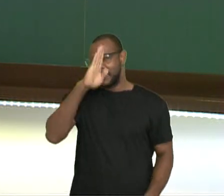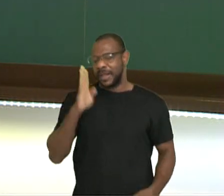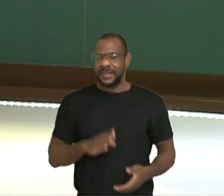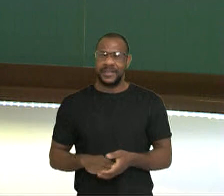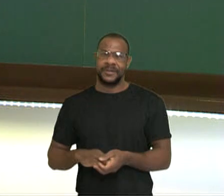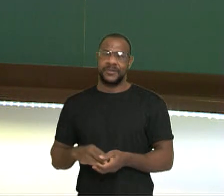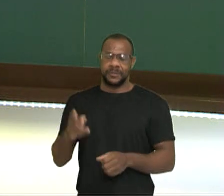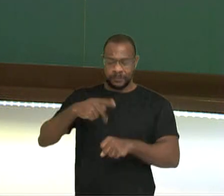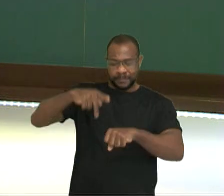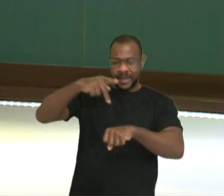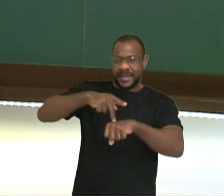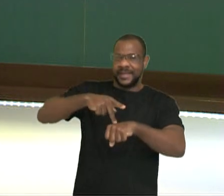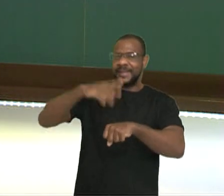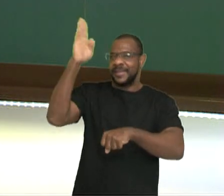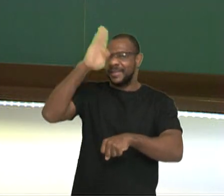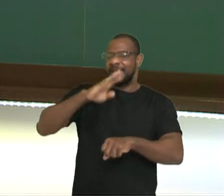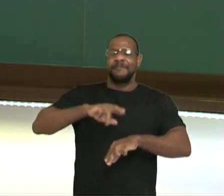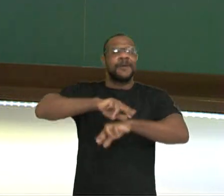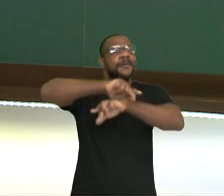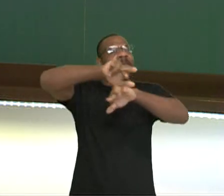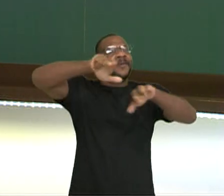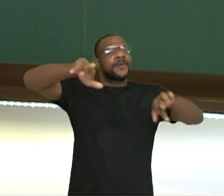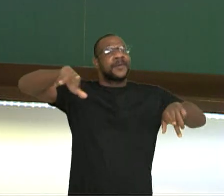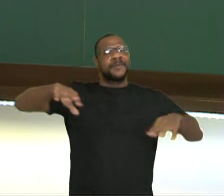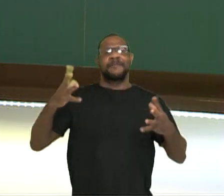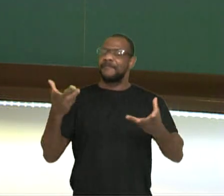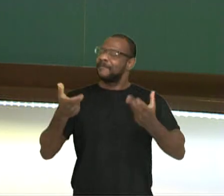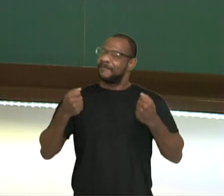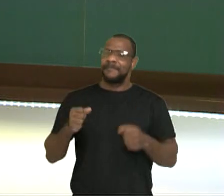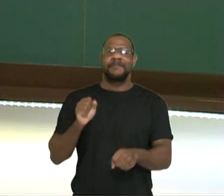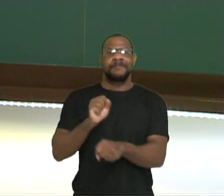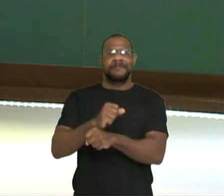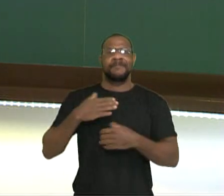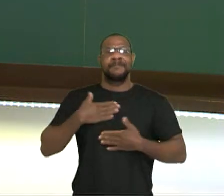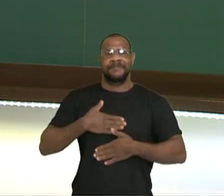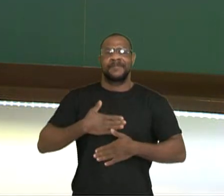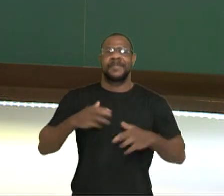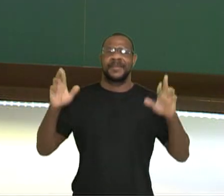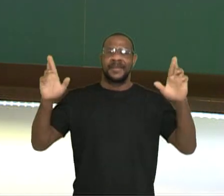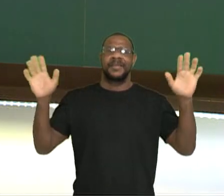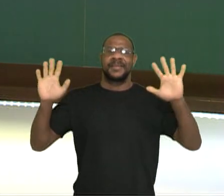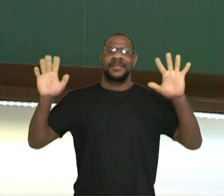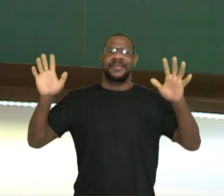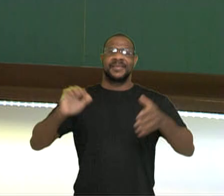linda e maravilhosa, e espero que vocês tenham gostado. Até breve!